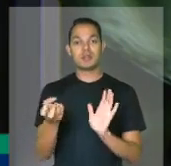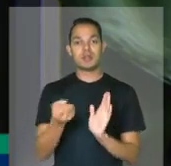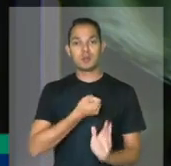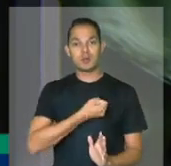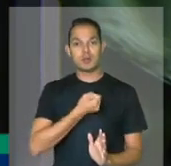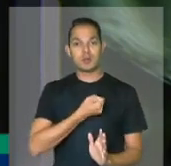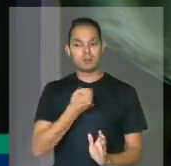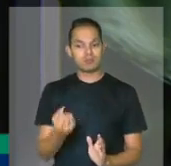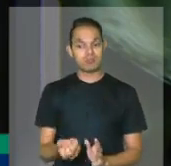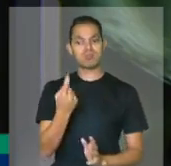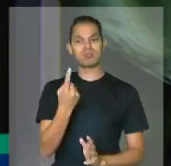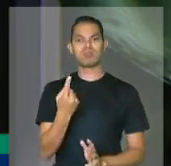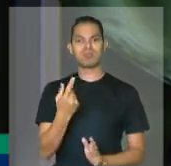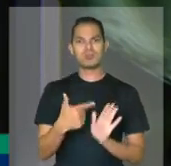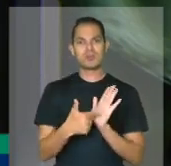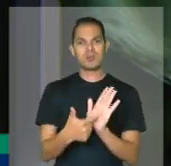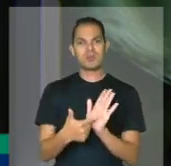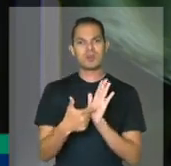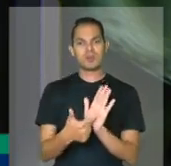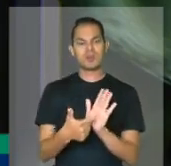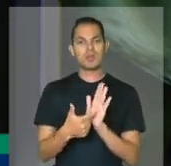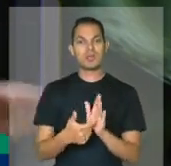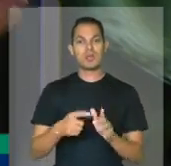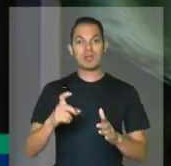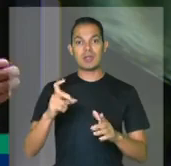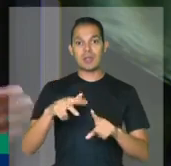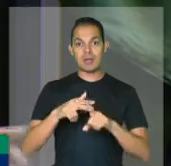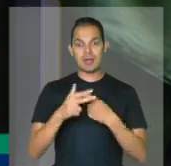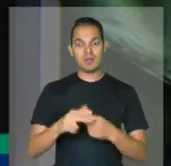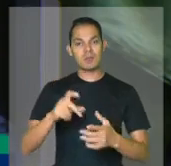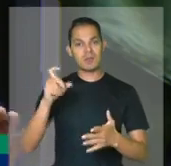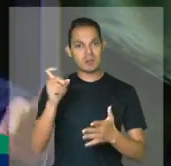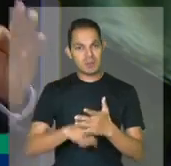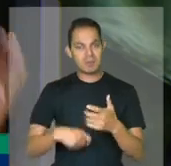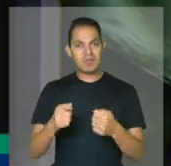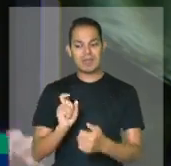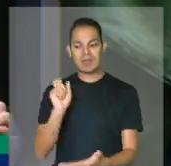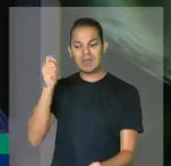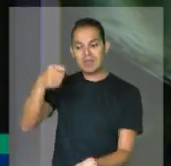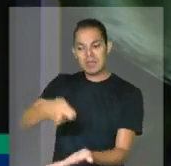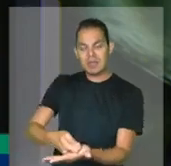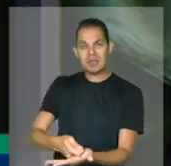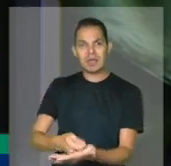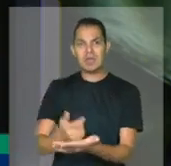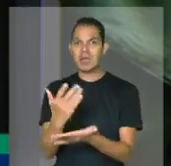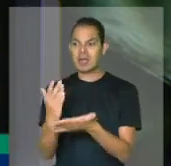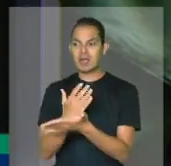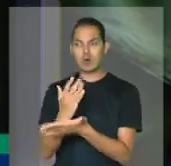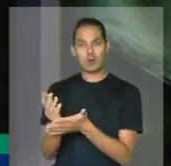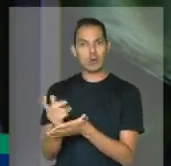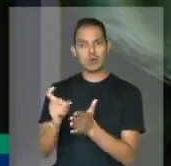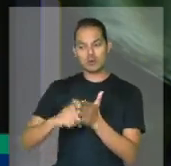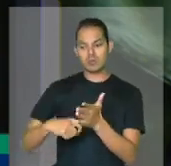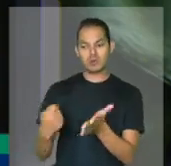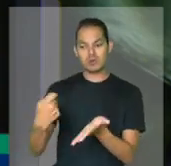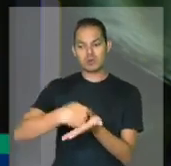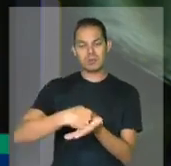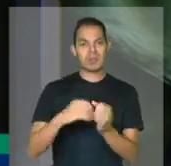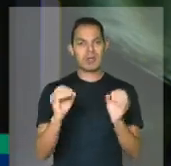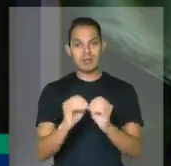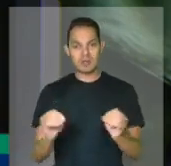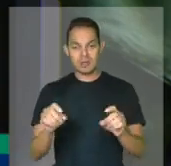números absurdos que nós temos. A reforma tributária precisa taxar aqueles que não pagam imposto no nosso país. A